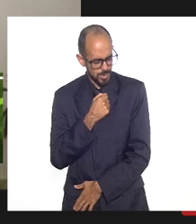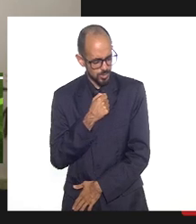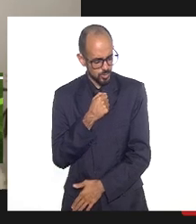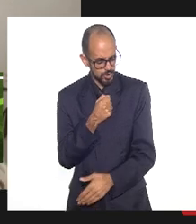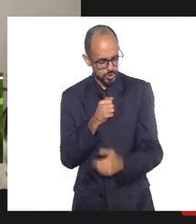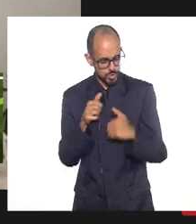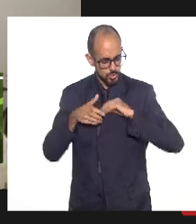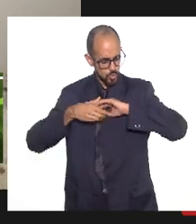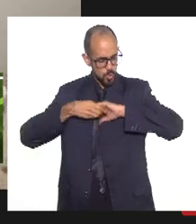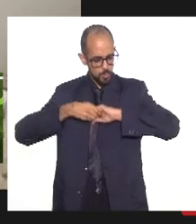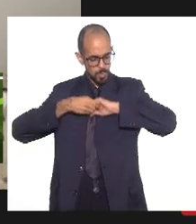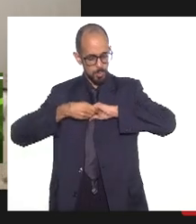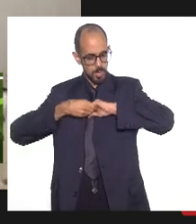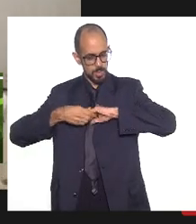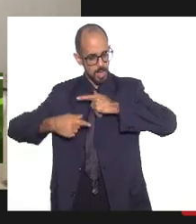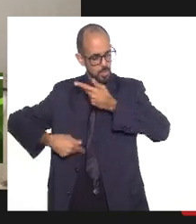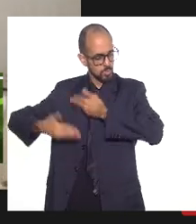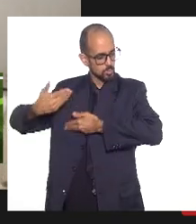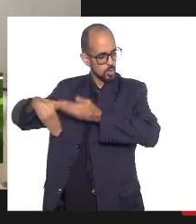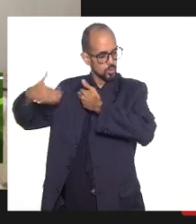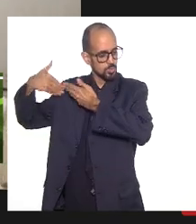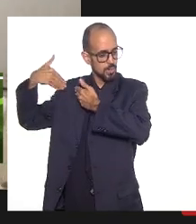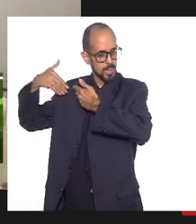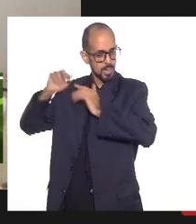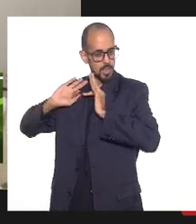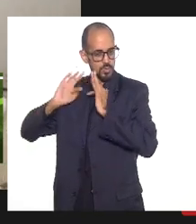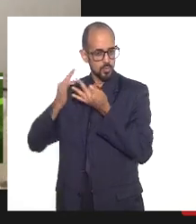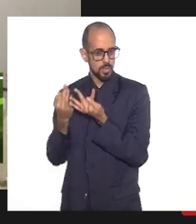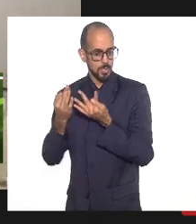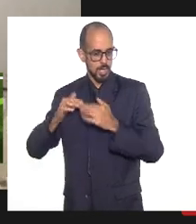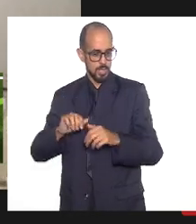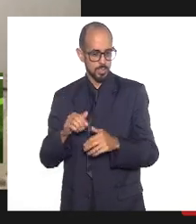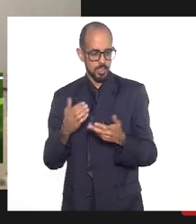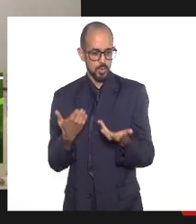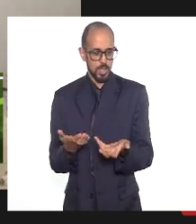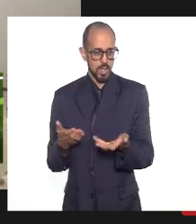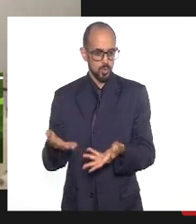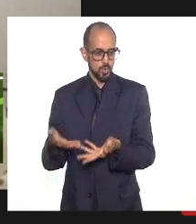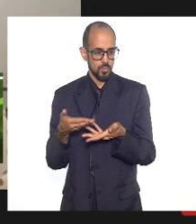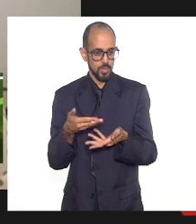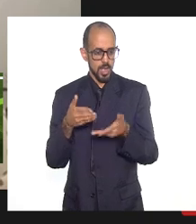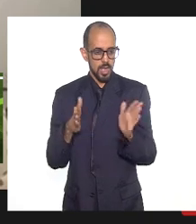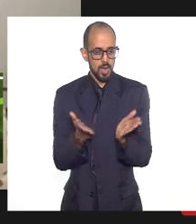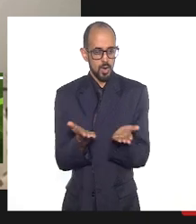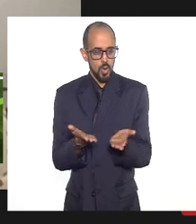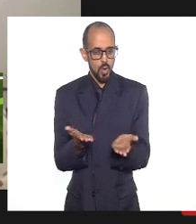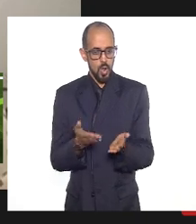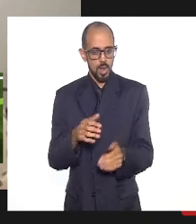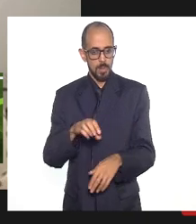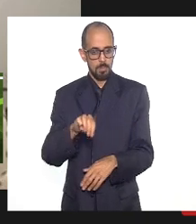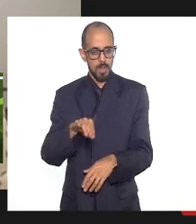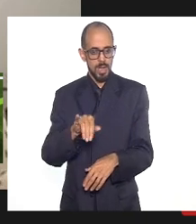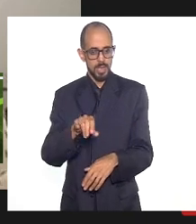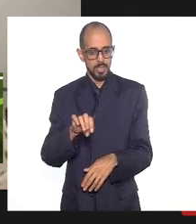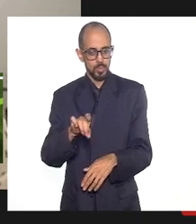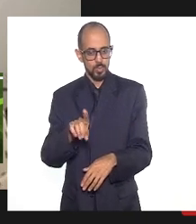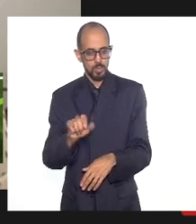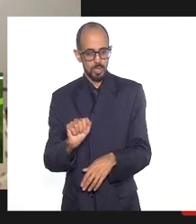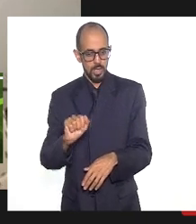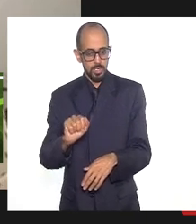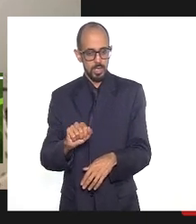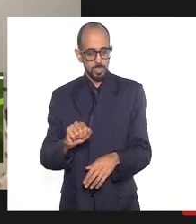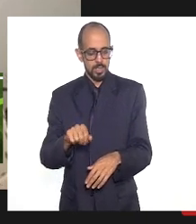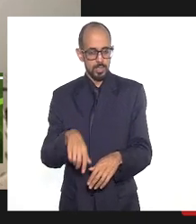Muito obrigada, Elaine. E eu gostaria de convidar agora a Marilda de Souza Francisco, que é coordenadora